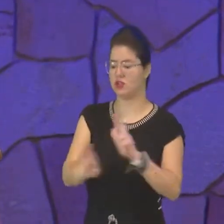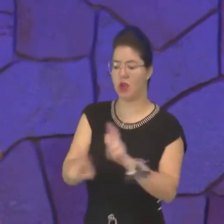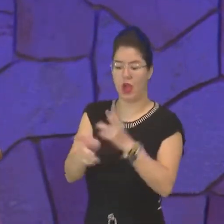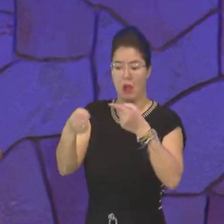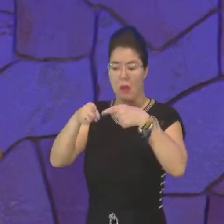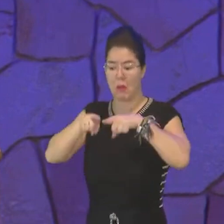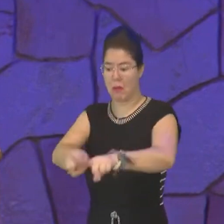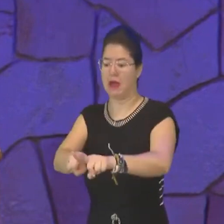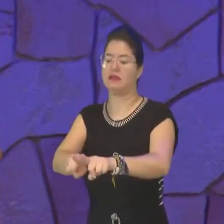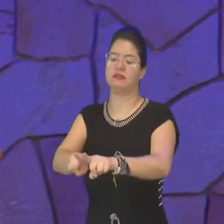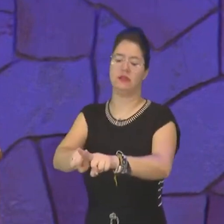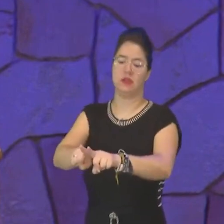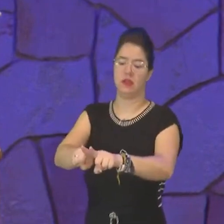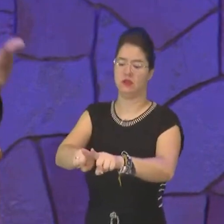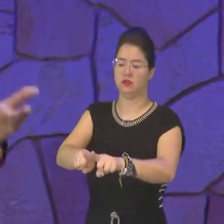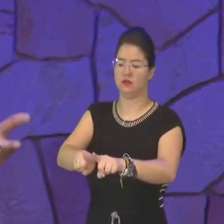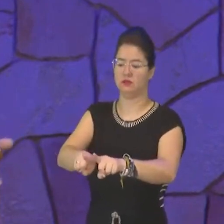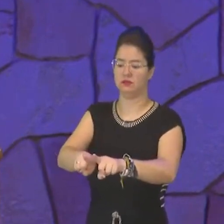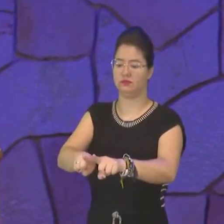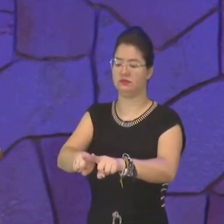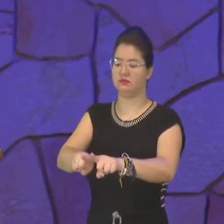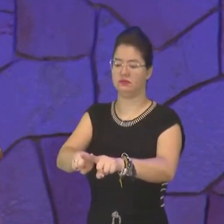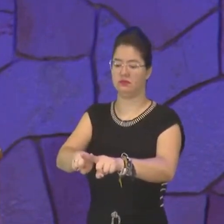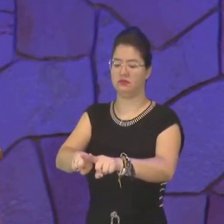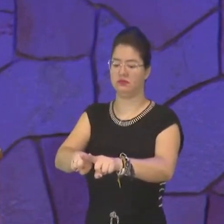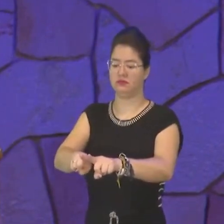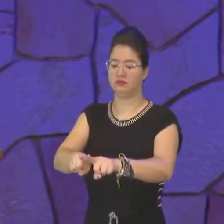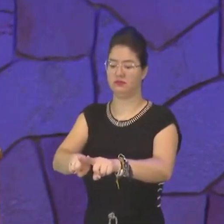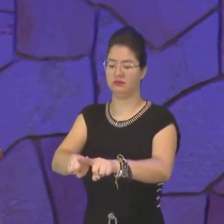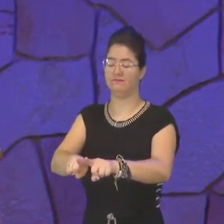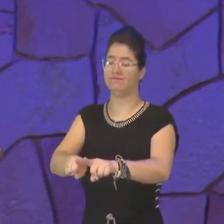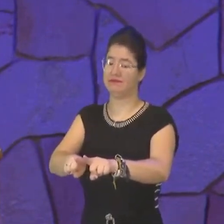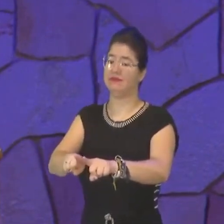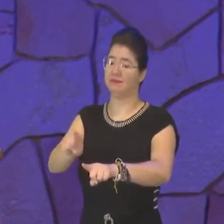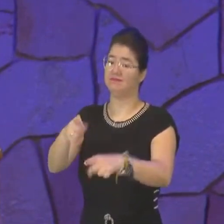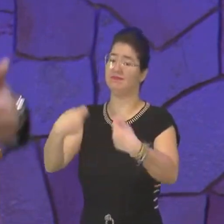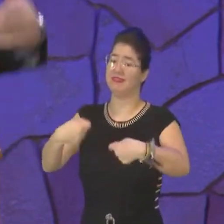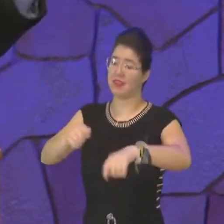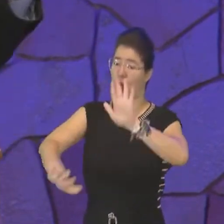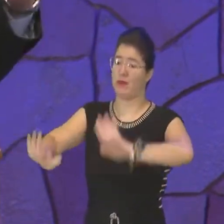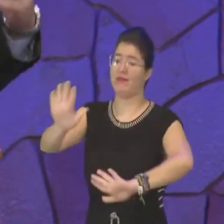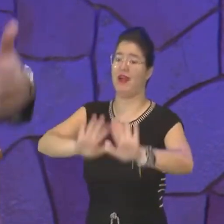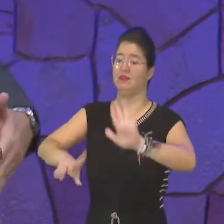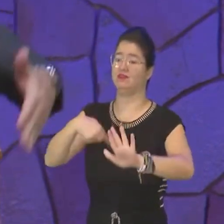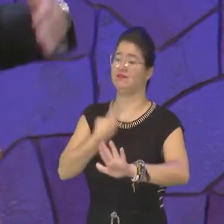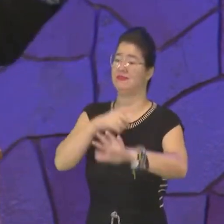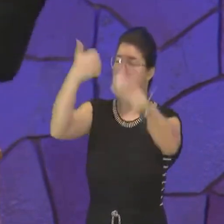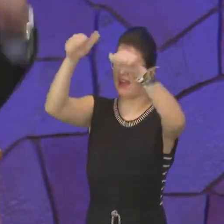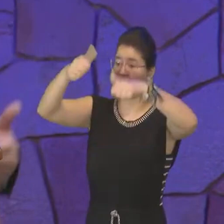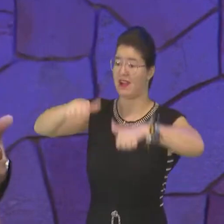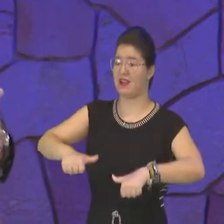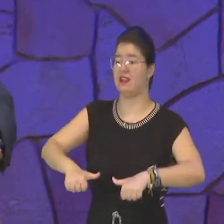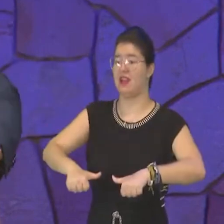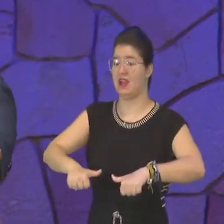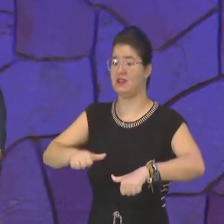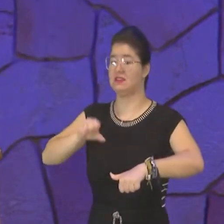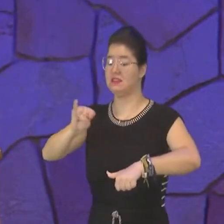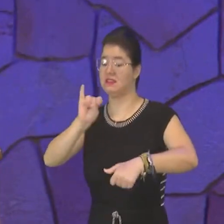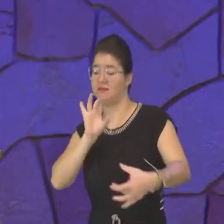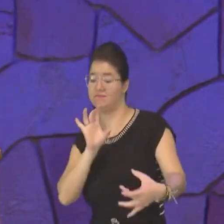parcerias consideradas não adequadas, a nossa associação com pessoa ou com